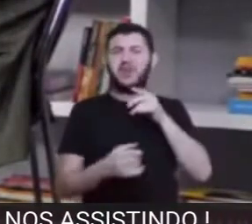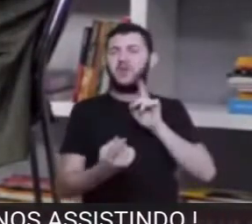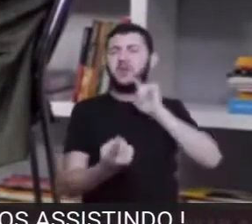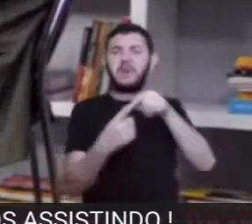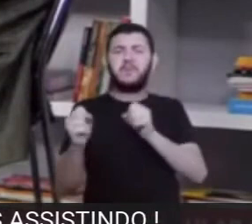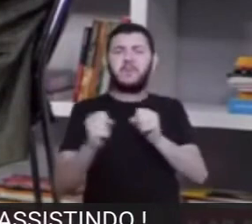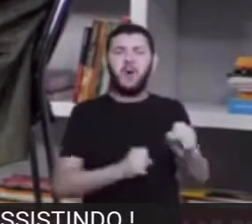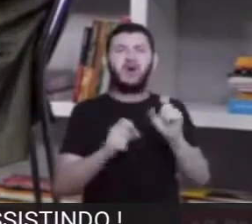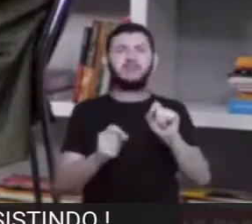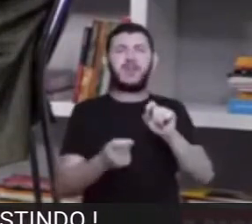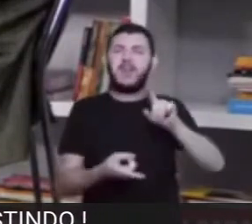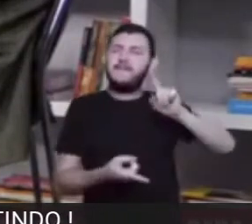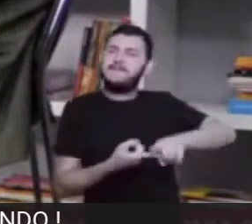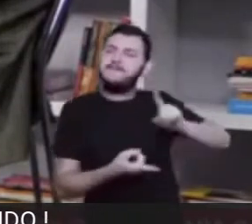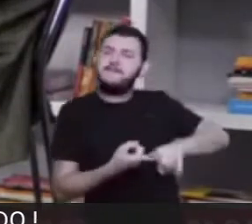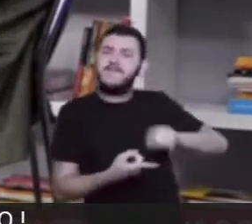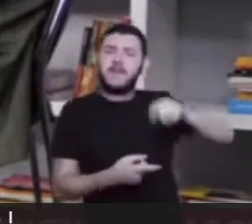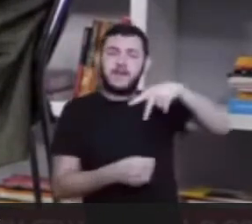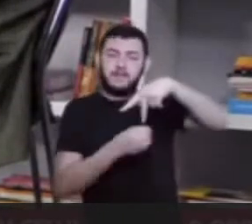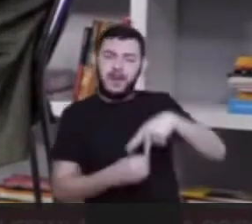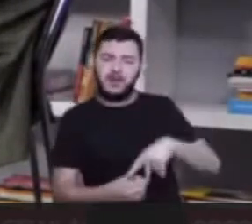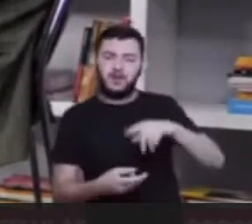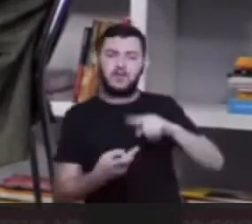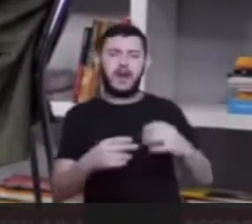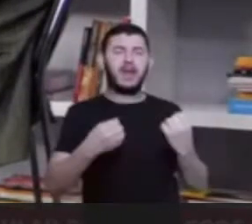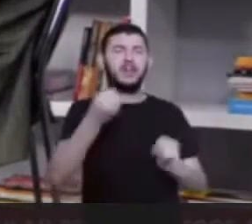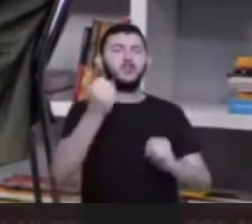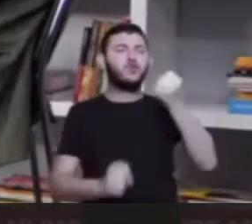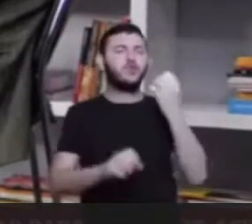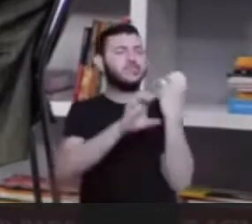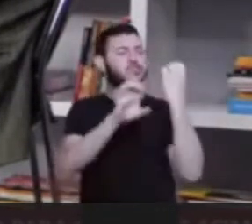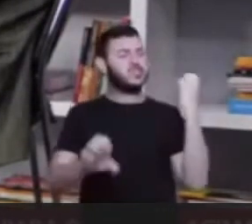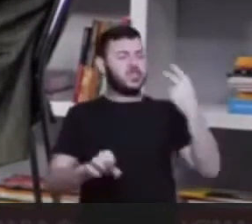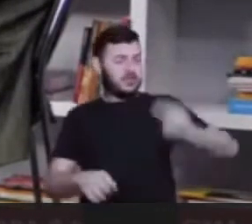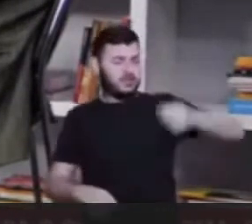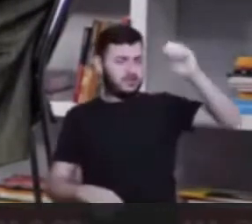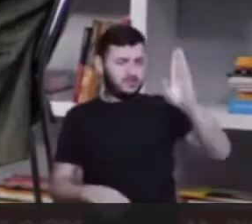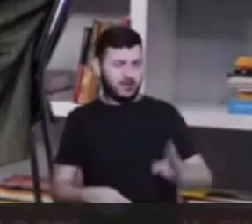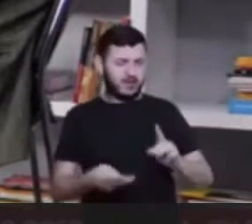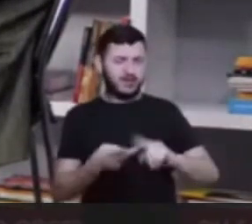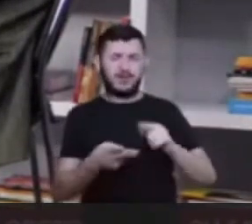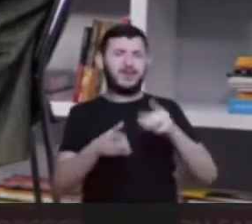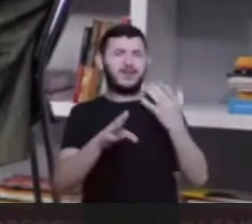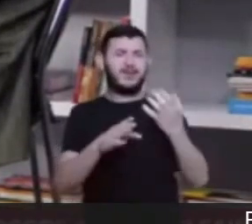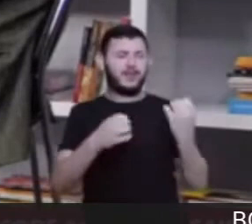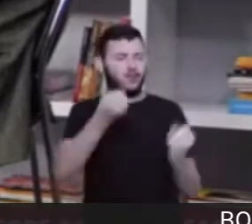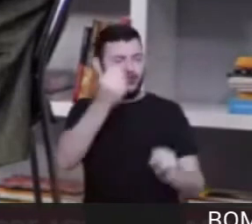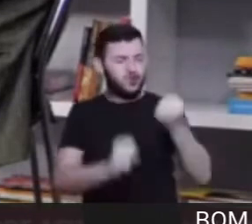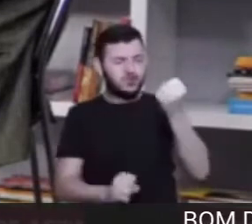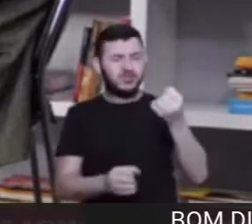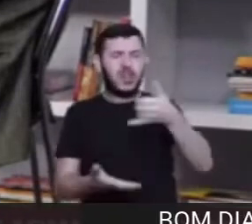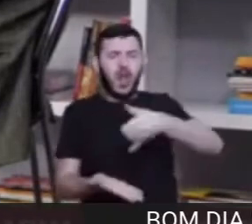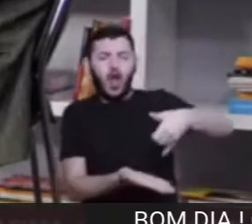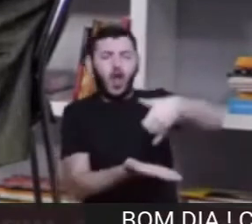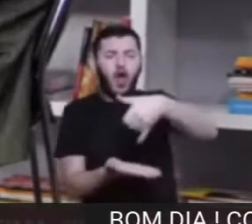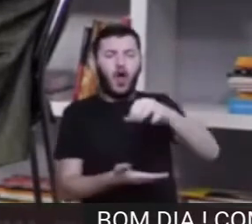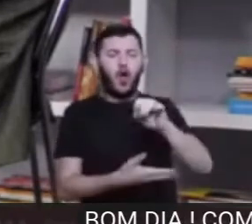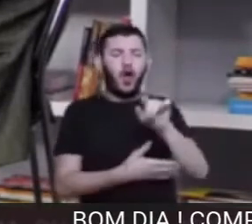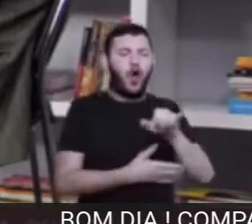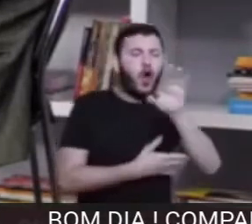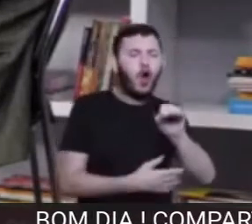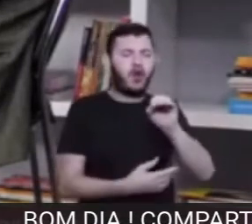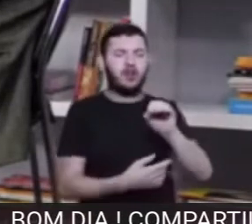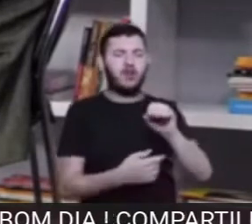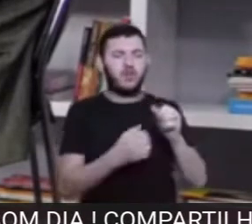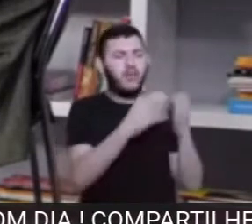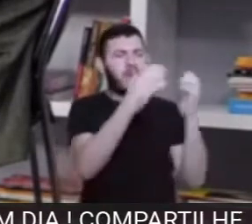fizeram com as indústrias de engenharia no Brasil, para fazer com a indústria de óleo e gás, ou seja, destruir em nome de quem? Deles?